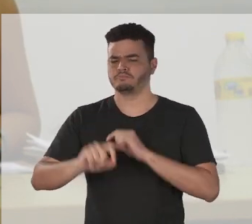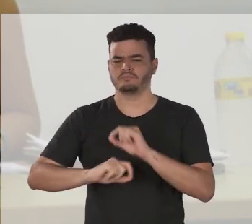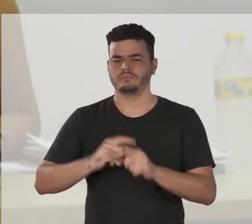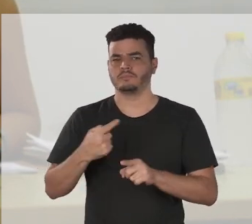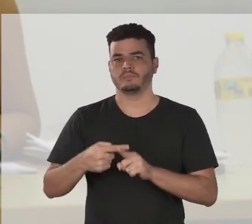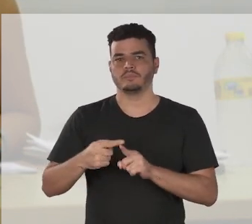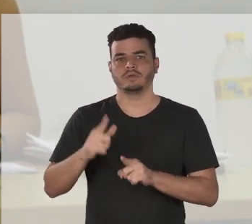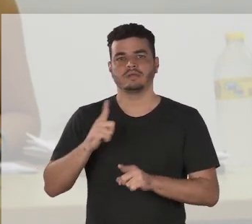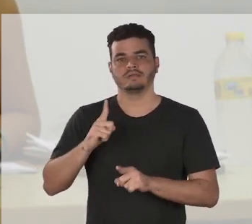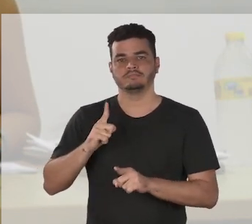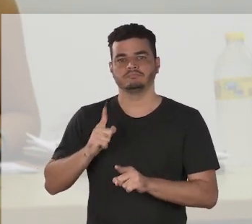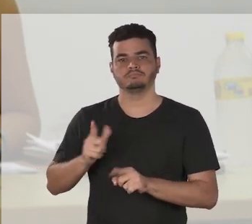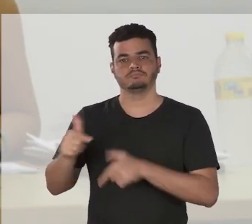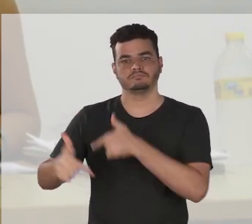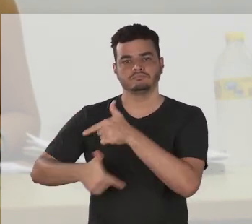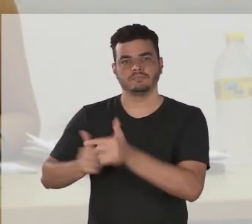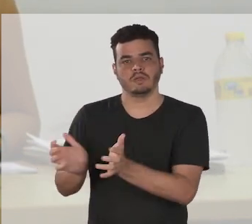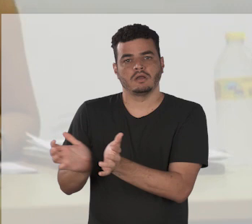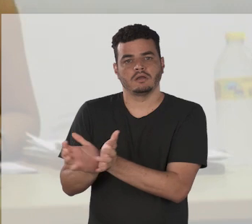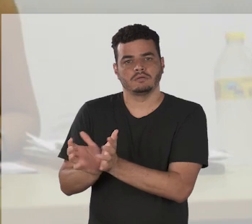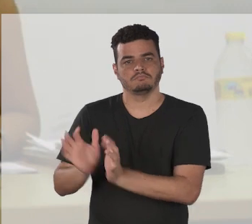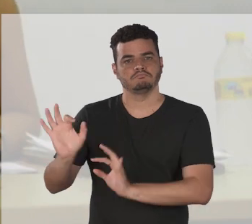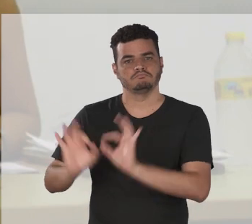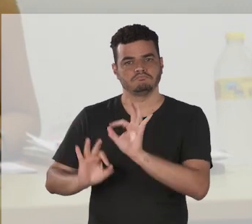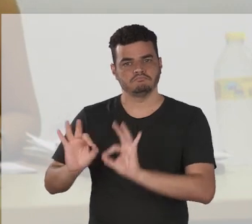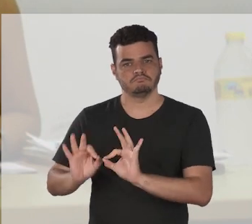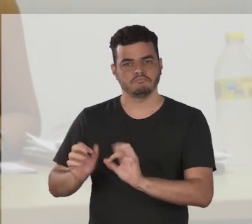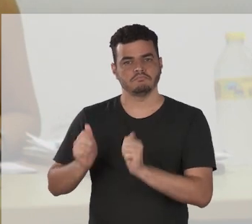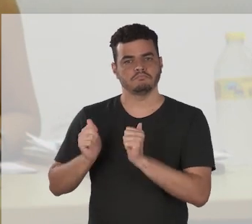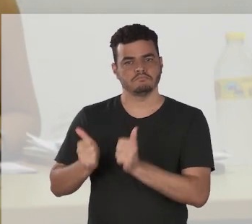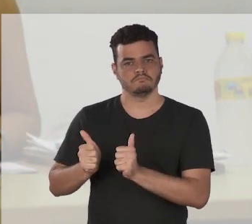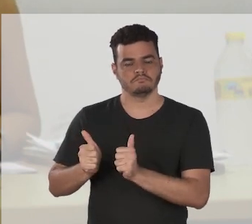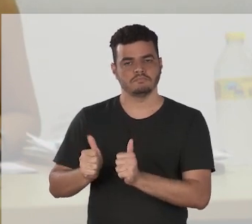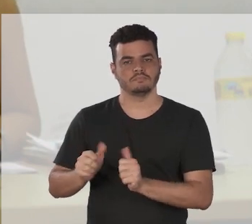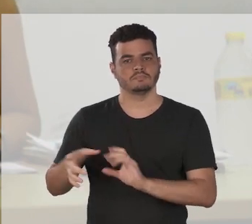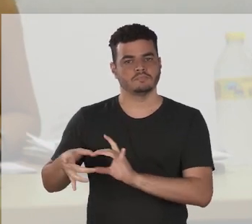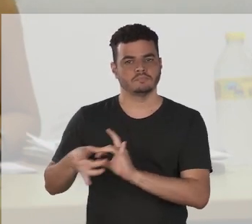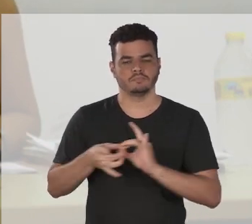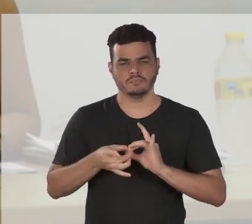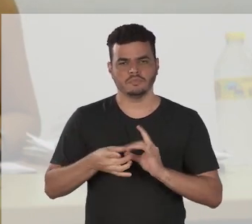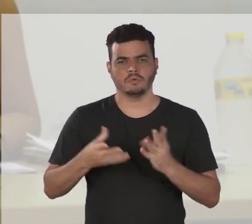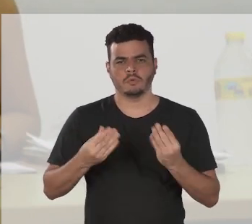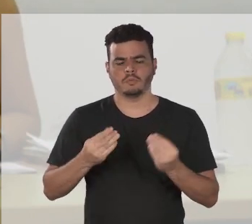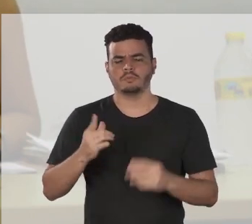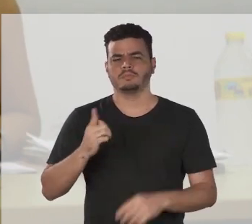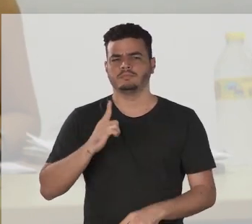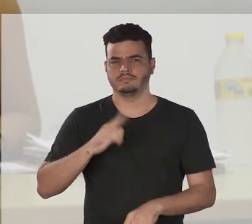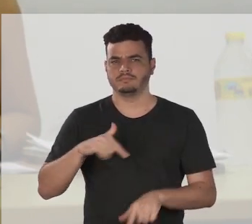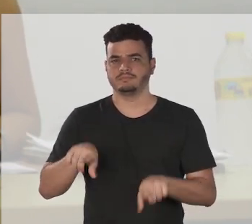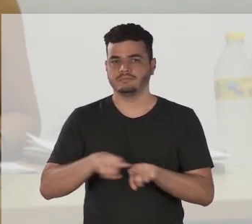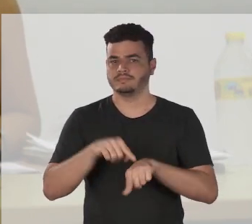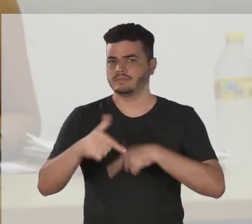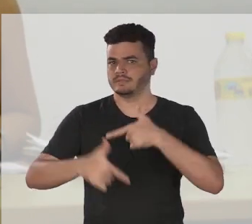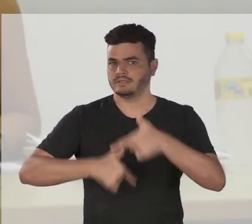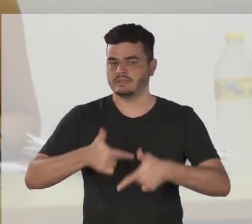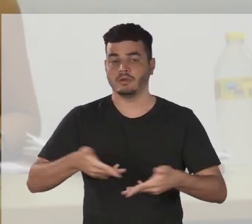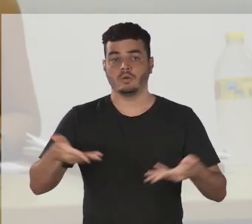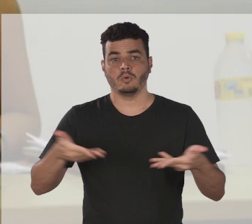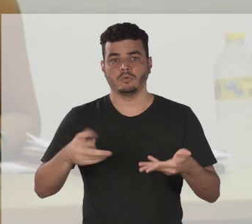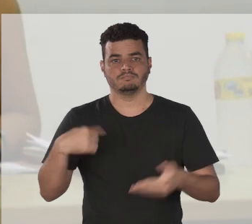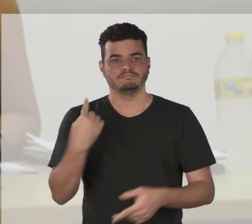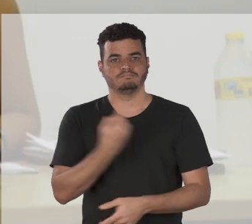em equipe bem sucedido, com muita união e muito trabalho. E hoje nós